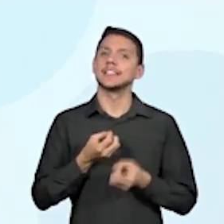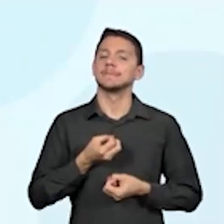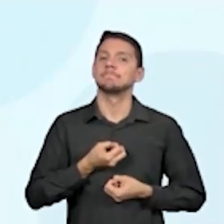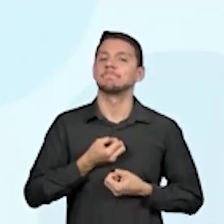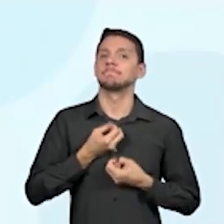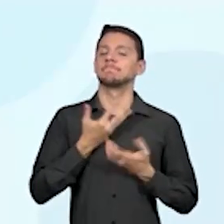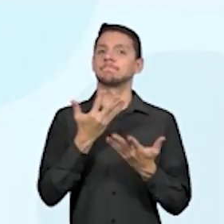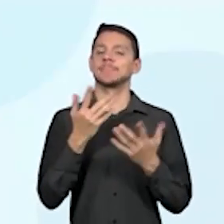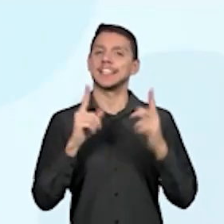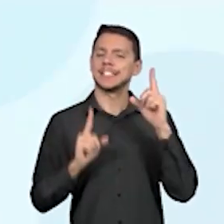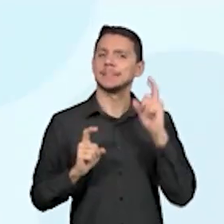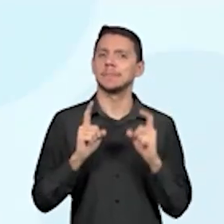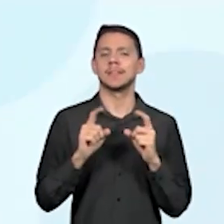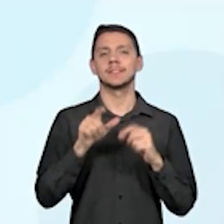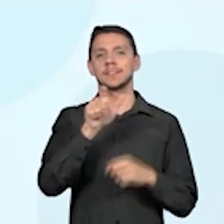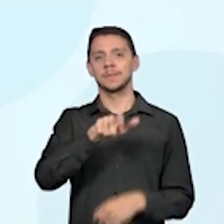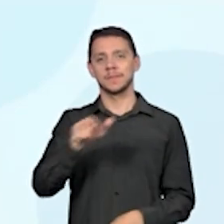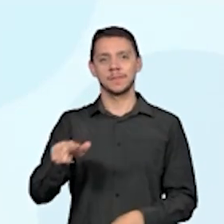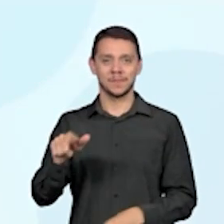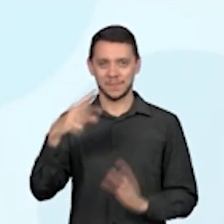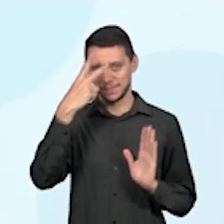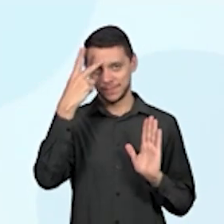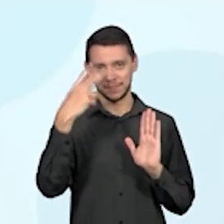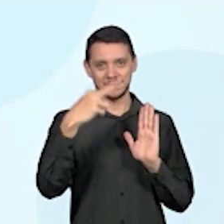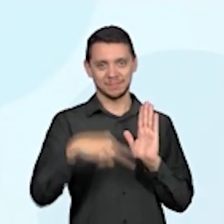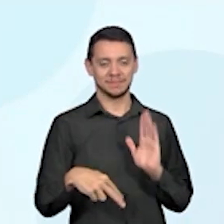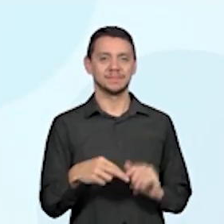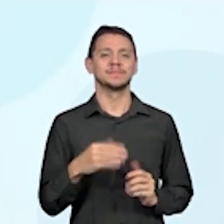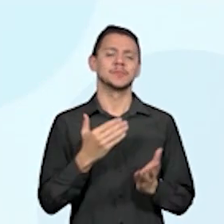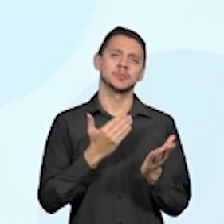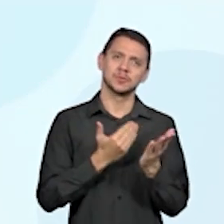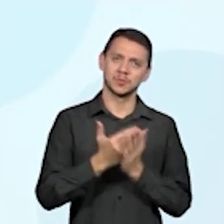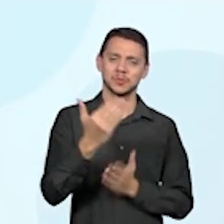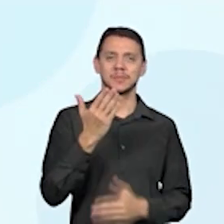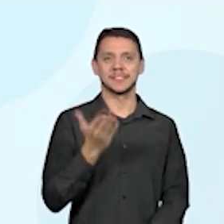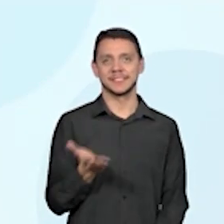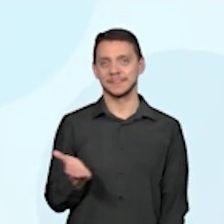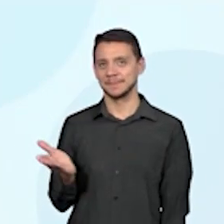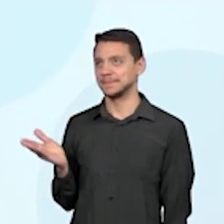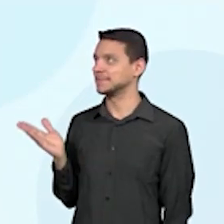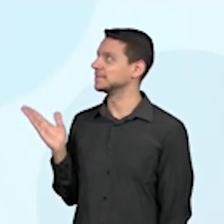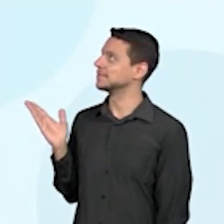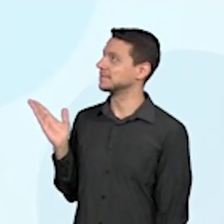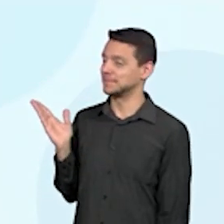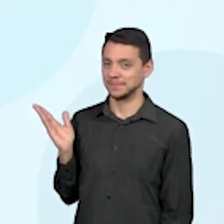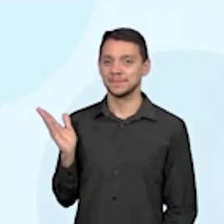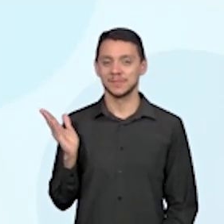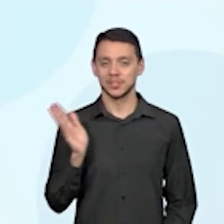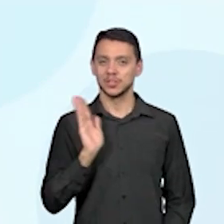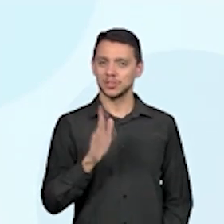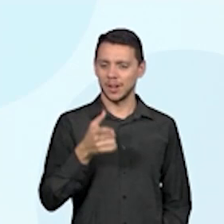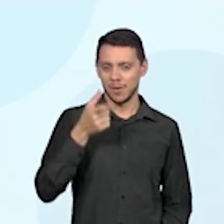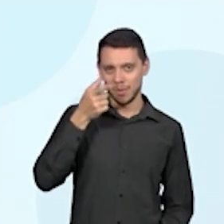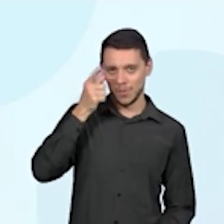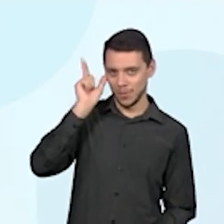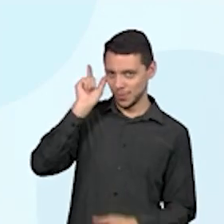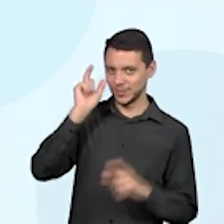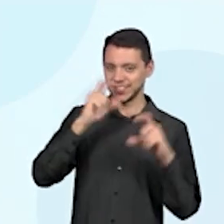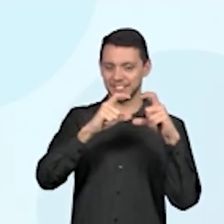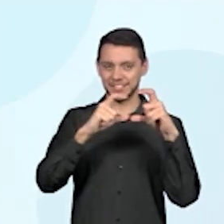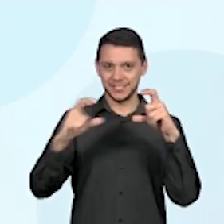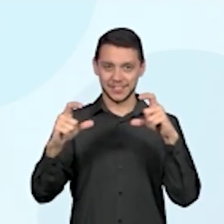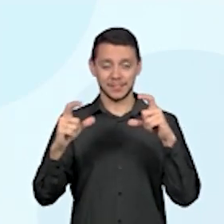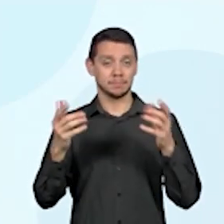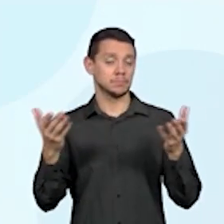os leitores. Já iniciamos com a retomada da tirinha de ontem e a tirinha